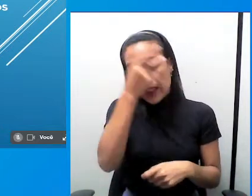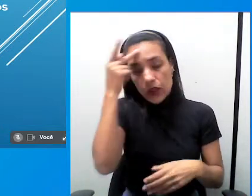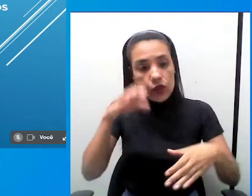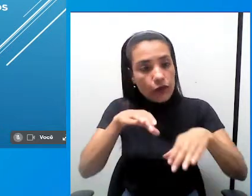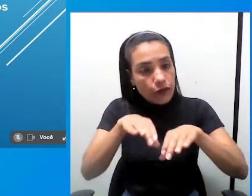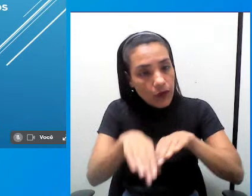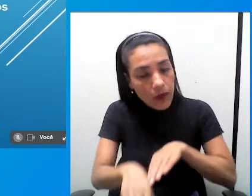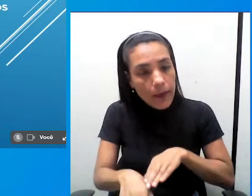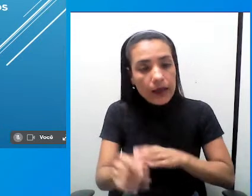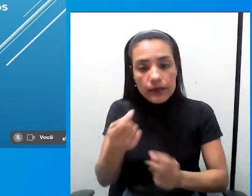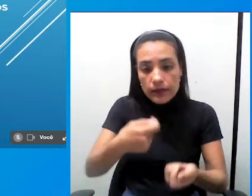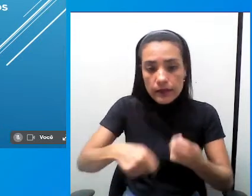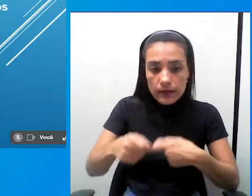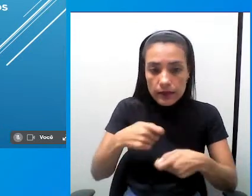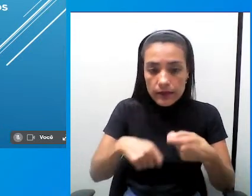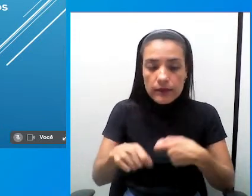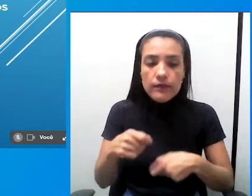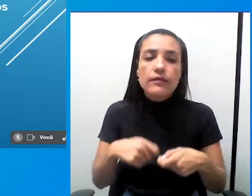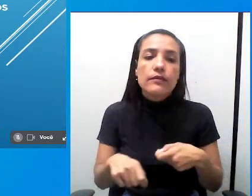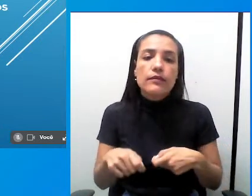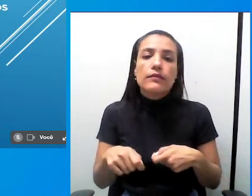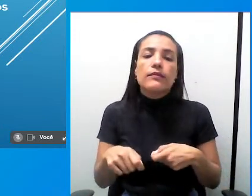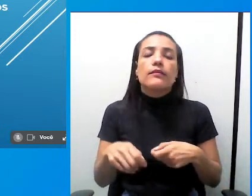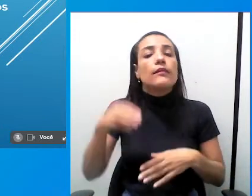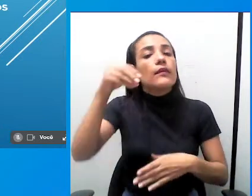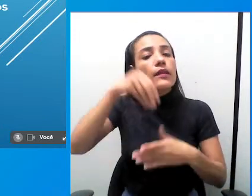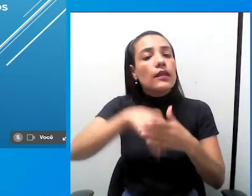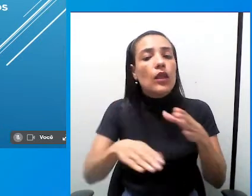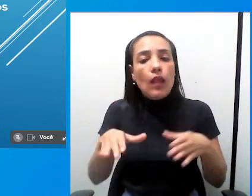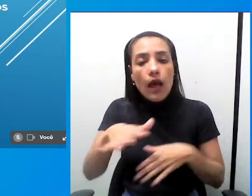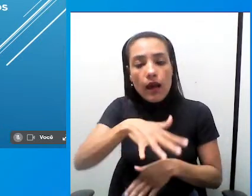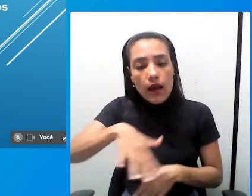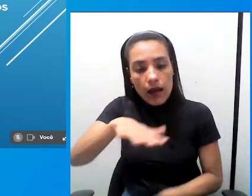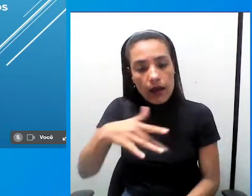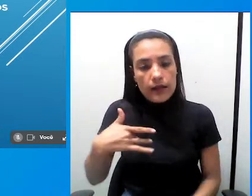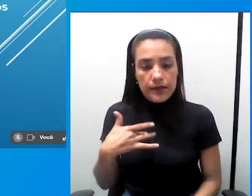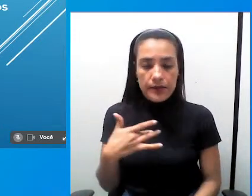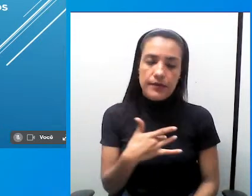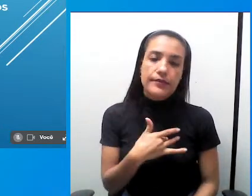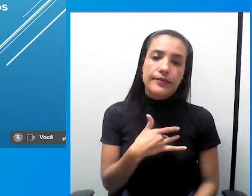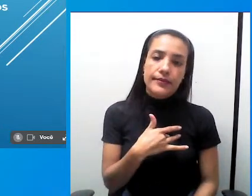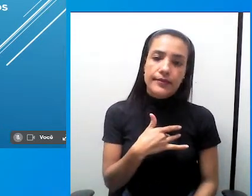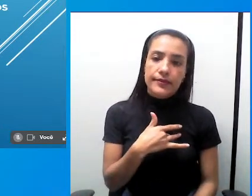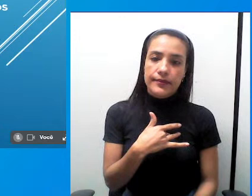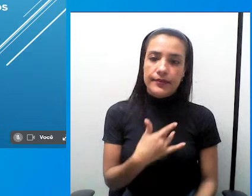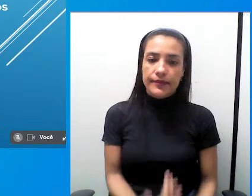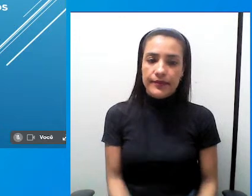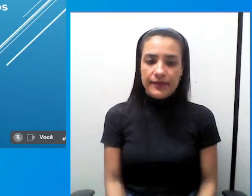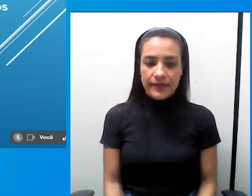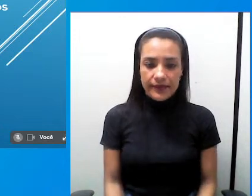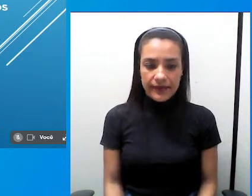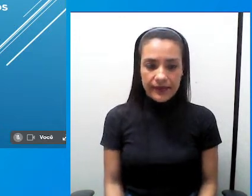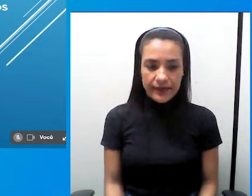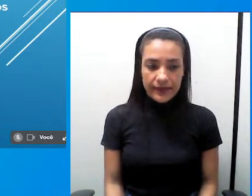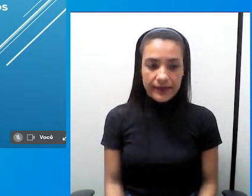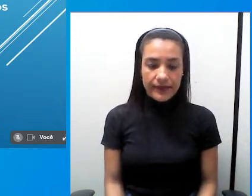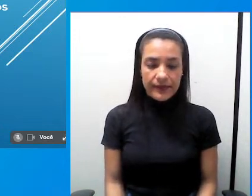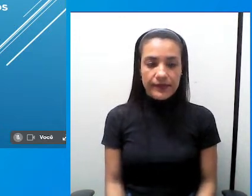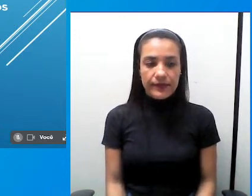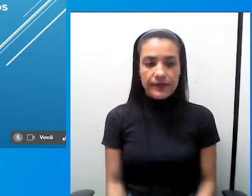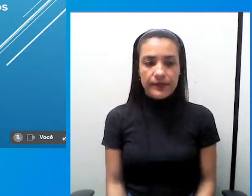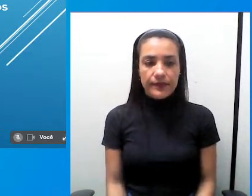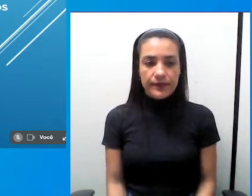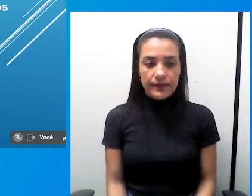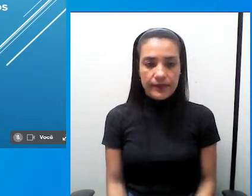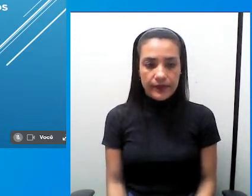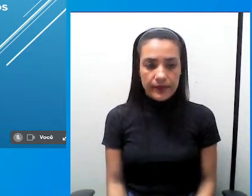para atuação na estrutura de saúde regional aqui, que se estrutura ainda, né, caminha junto com a expansão do